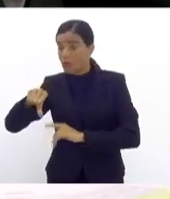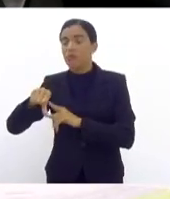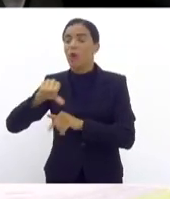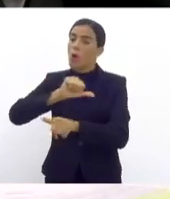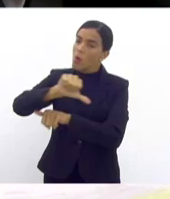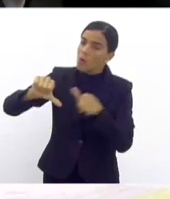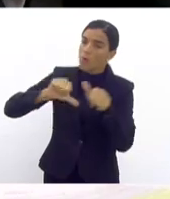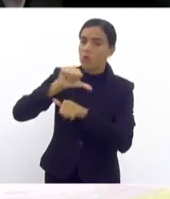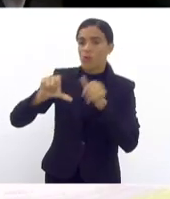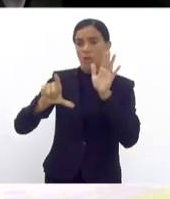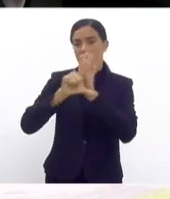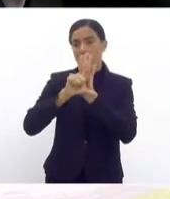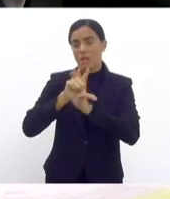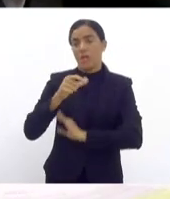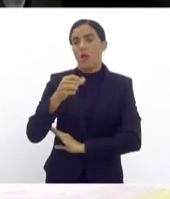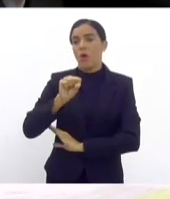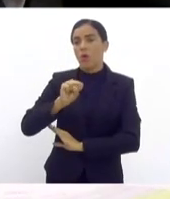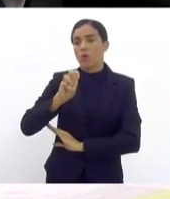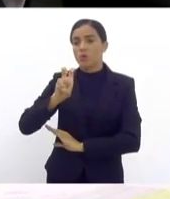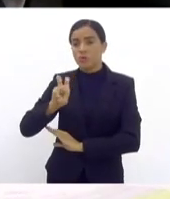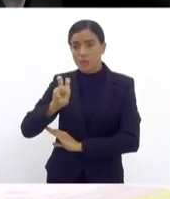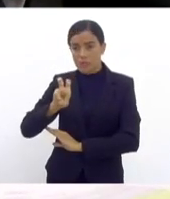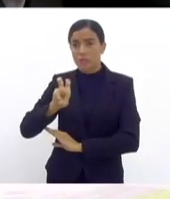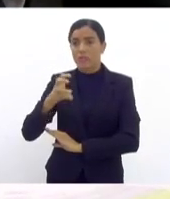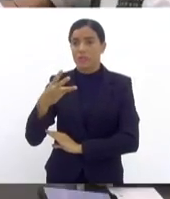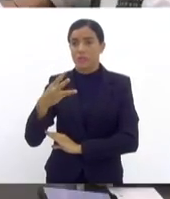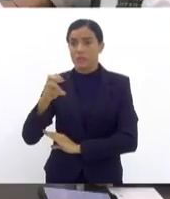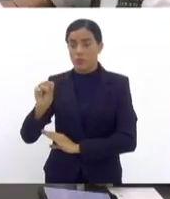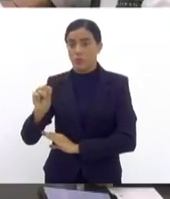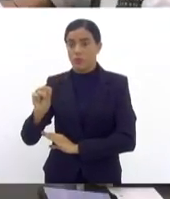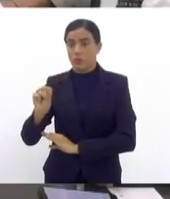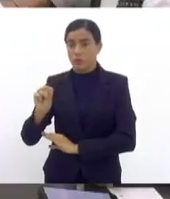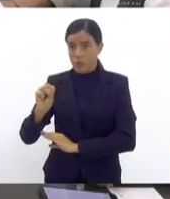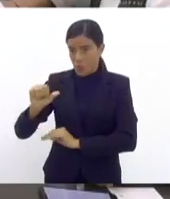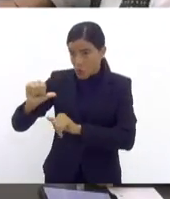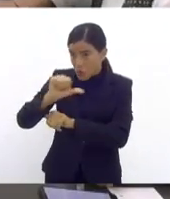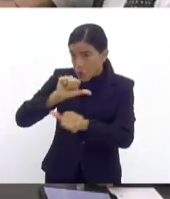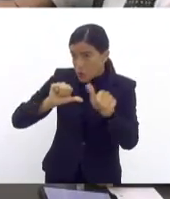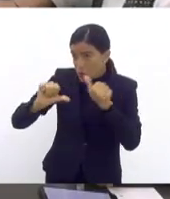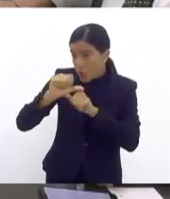Lei 8538. Vossa Excelência sugere essa alteração em qual artigo?